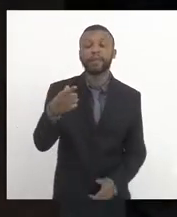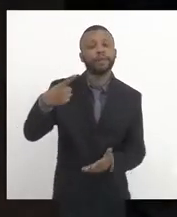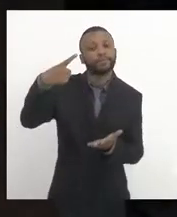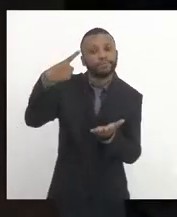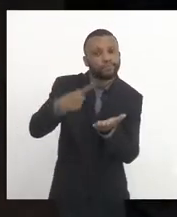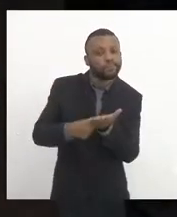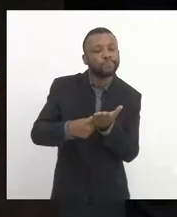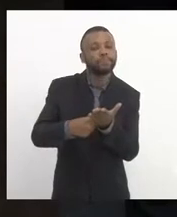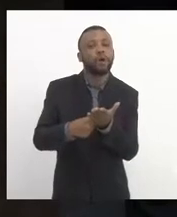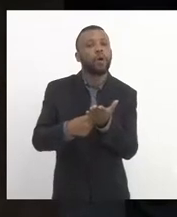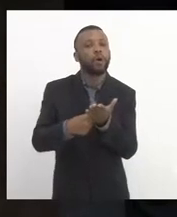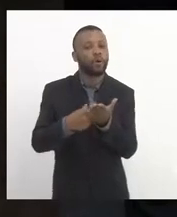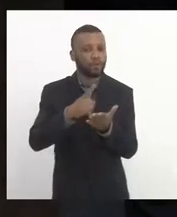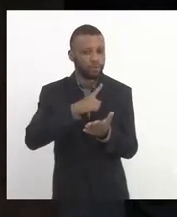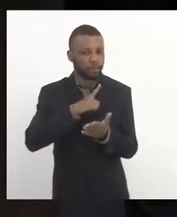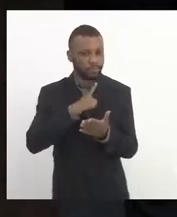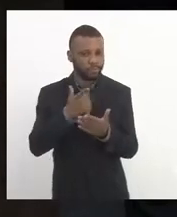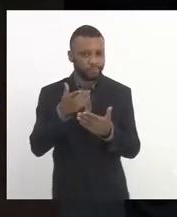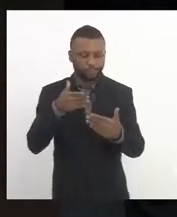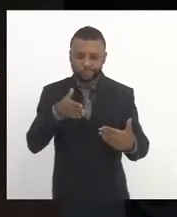presidente.